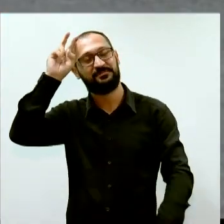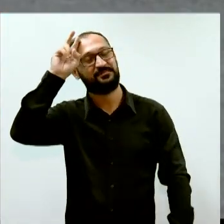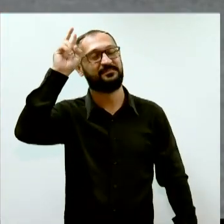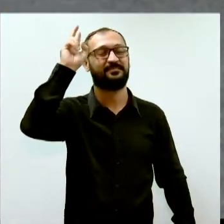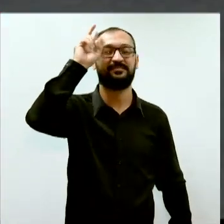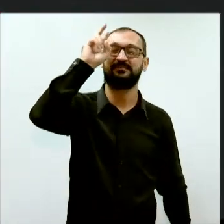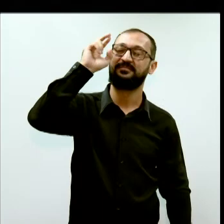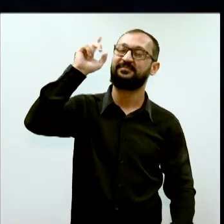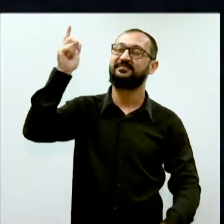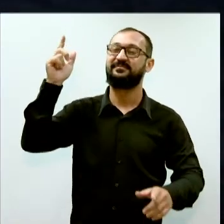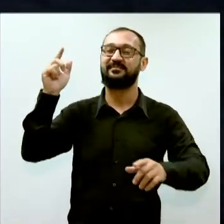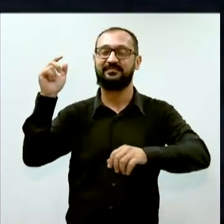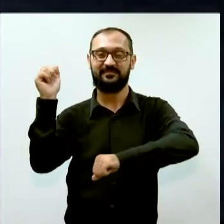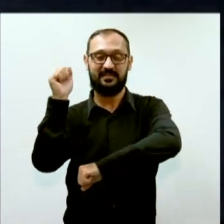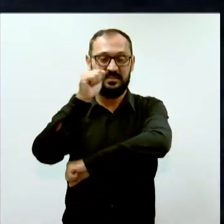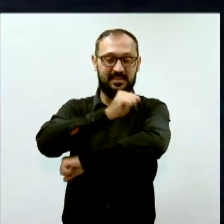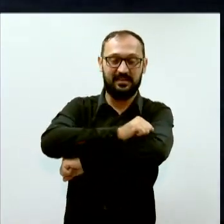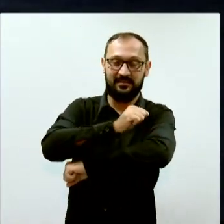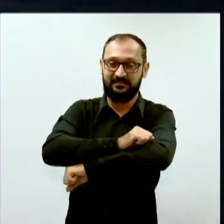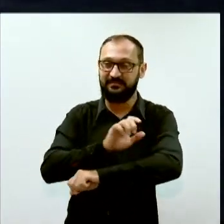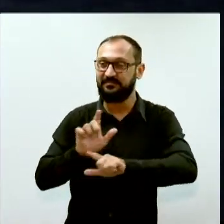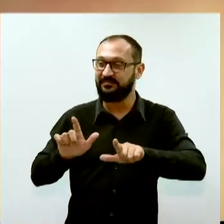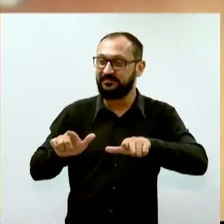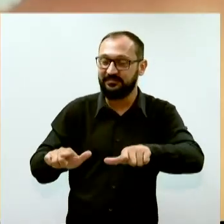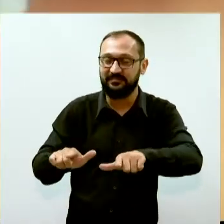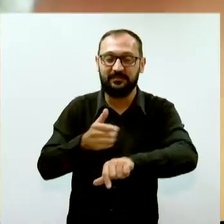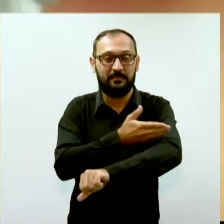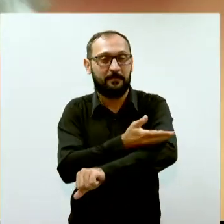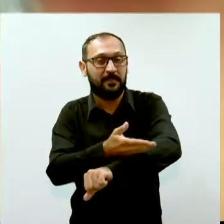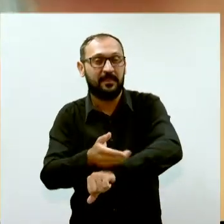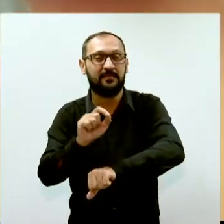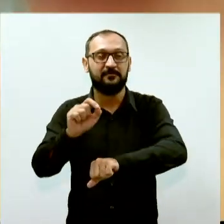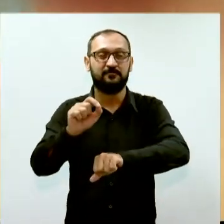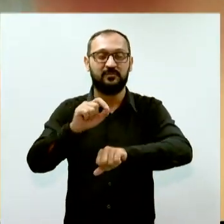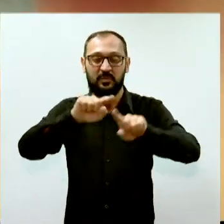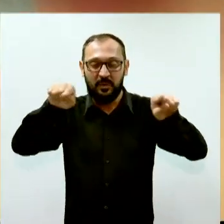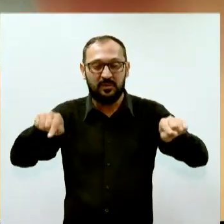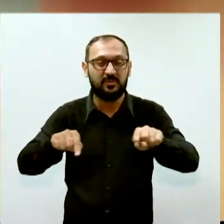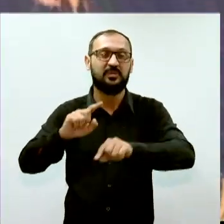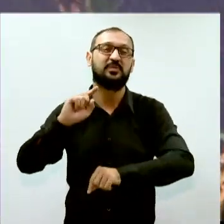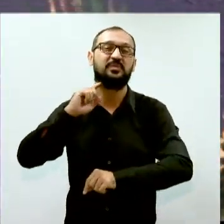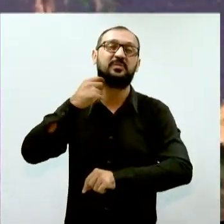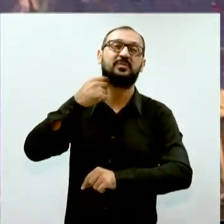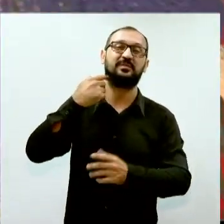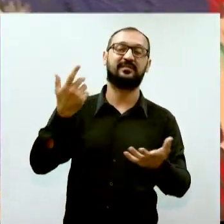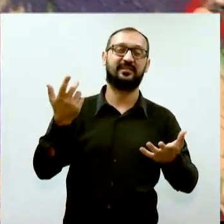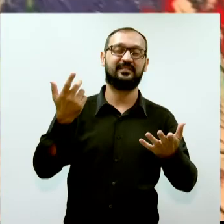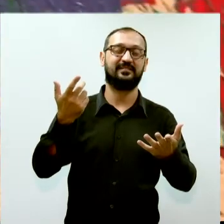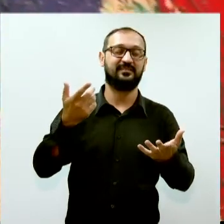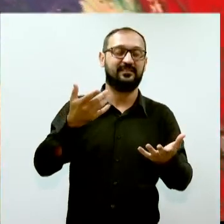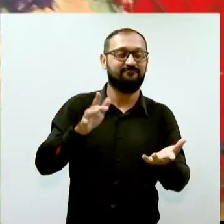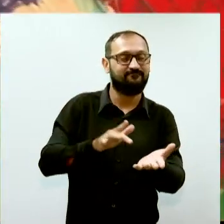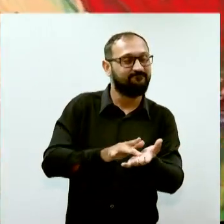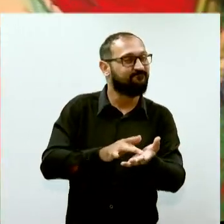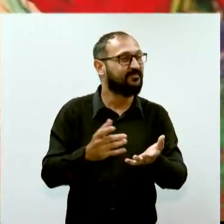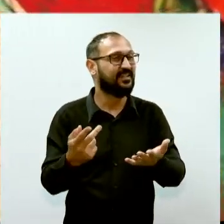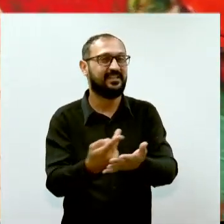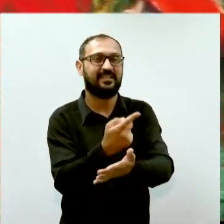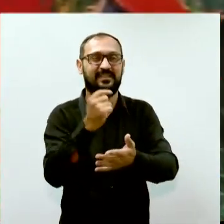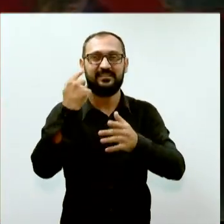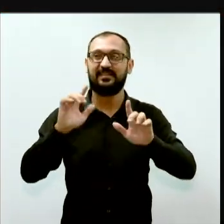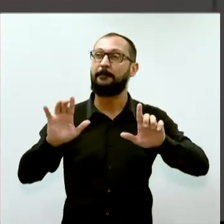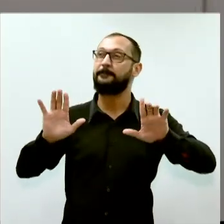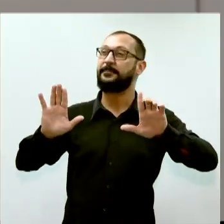lembrança. A janela é um passo, uma pegada branca. O quadrado sujo é a pegada em falso